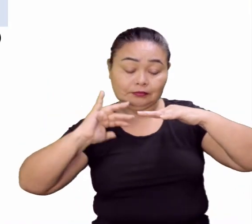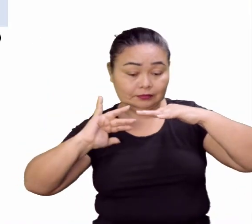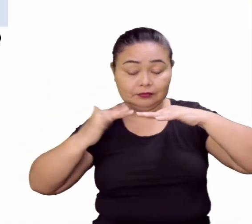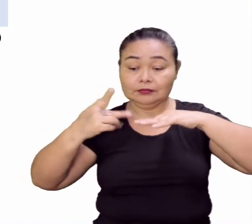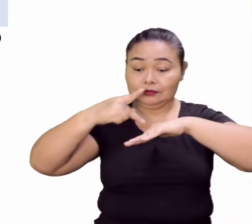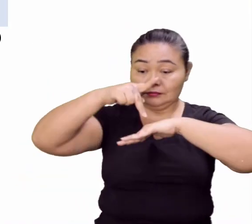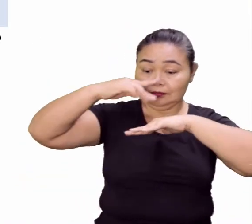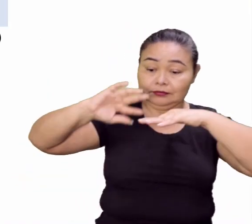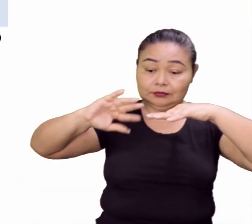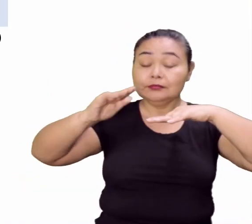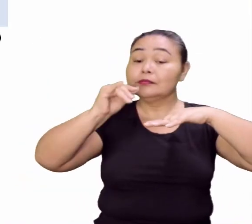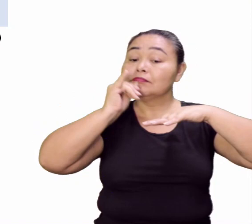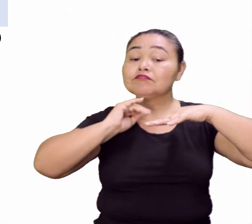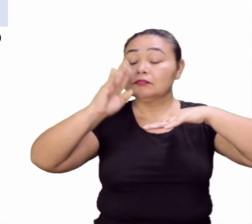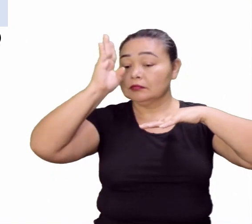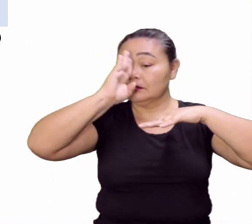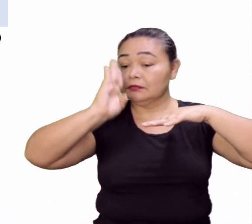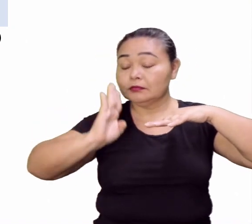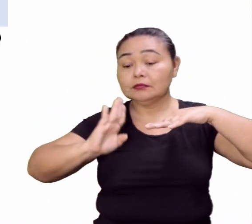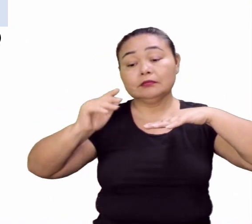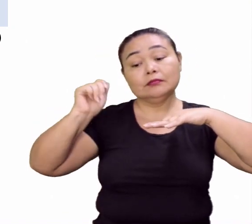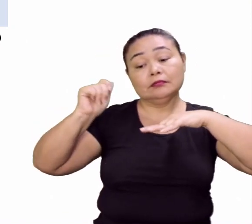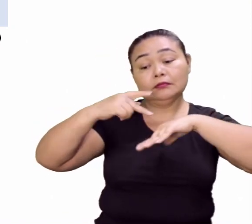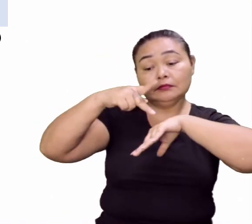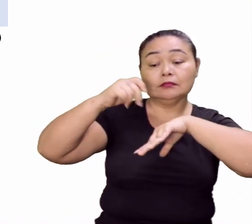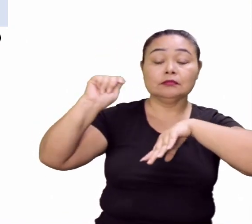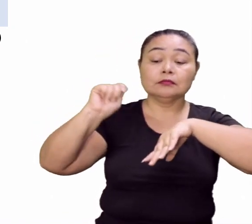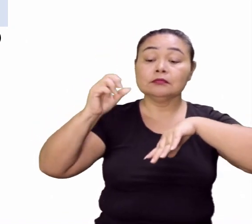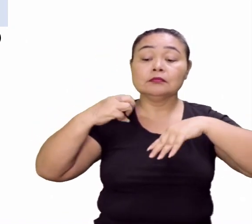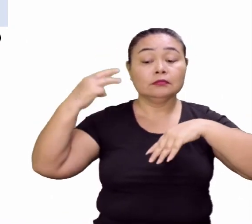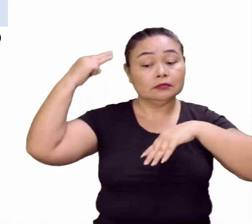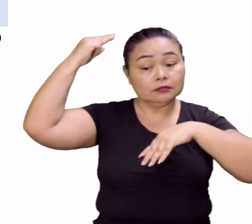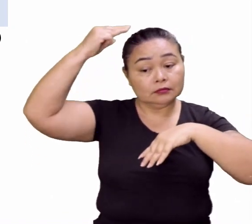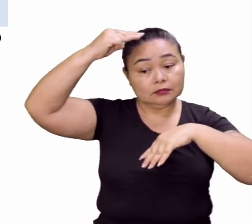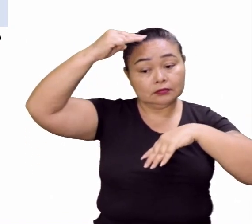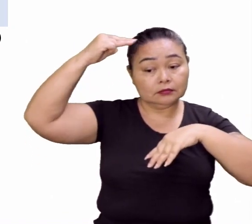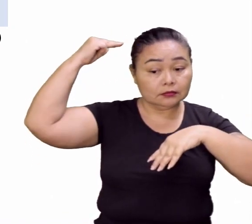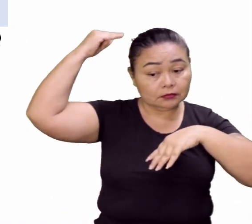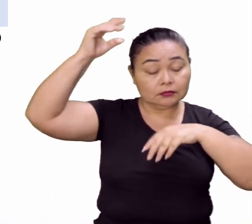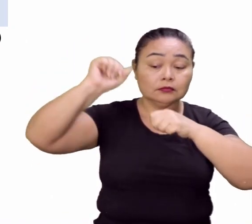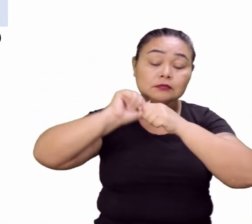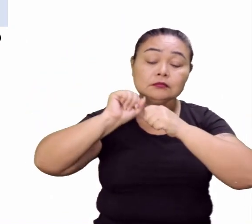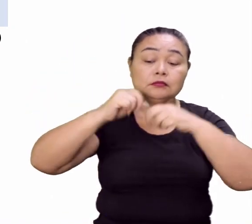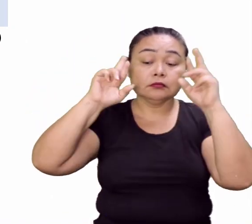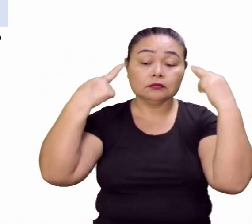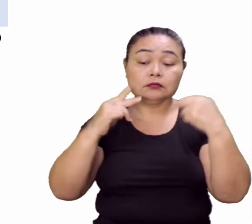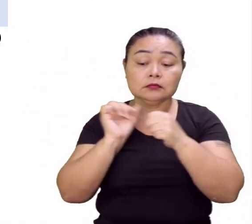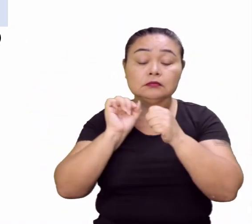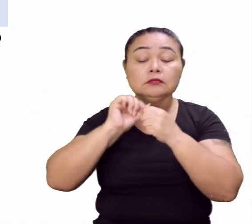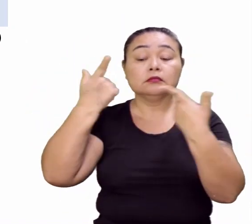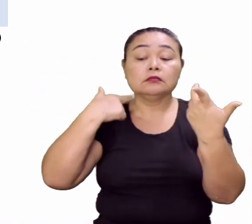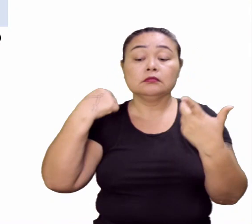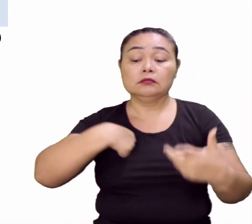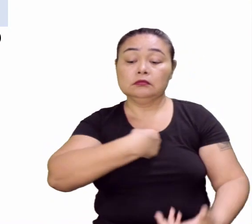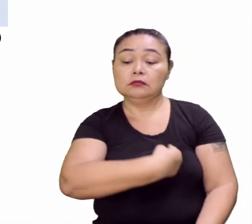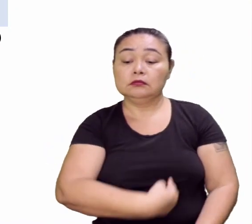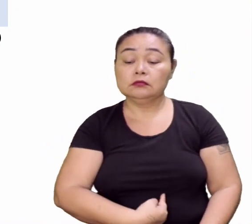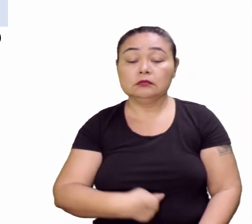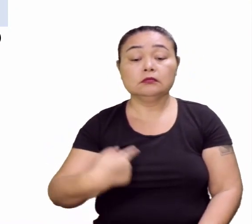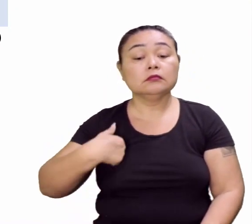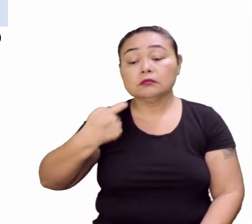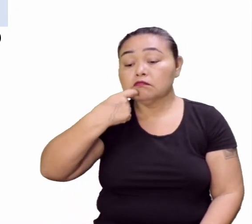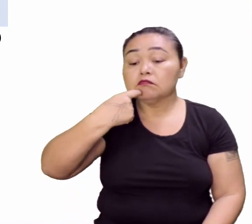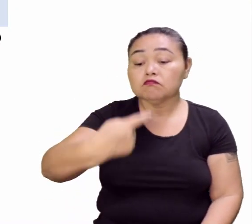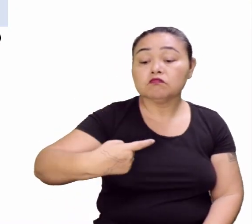né, caso como Brasil, Argentina, México, Rússia, Índia, China, a